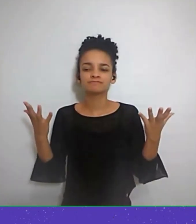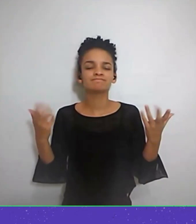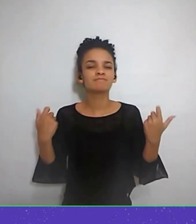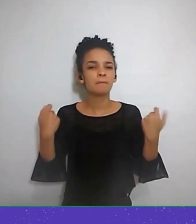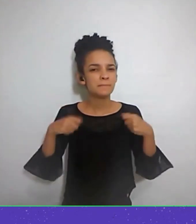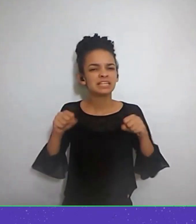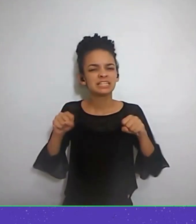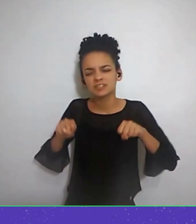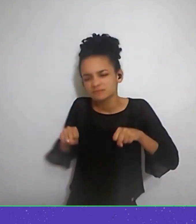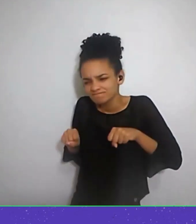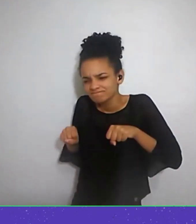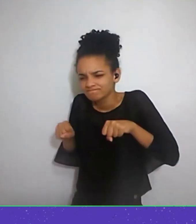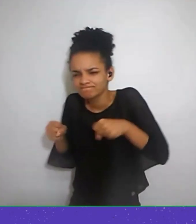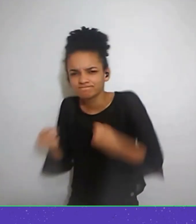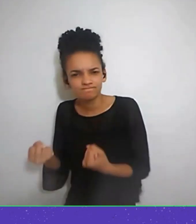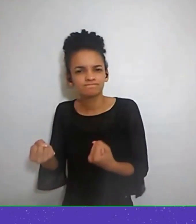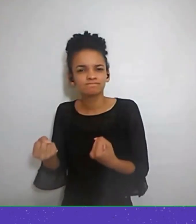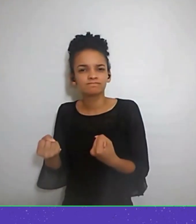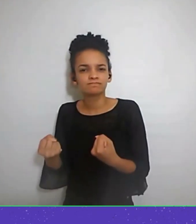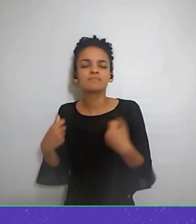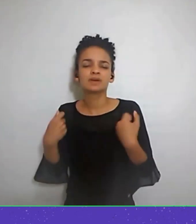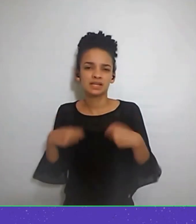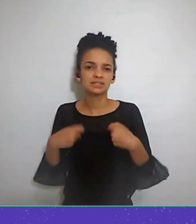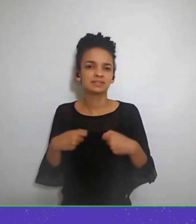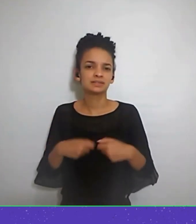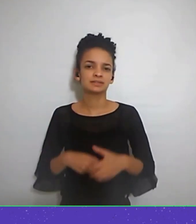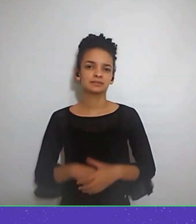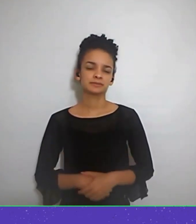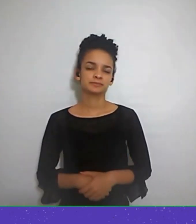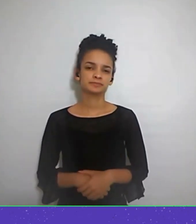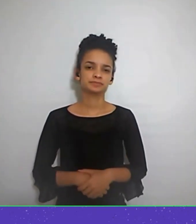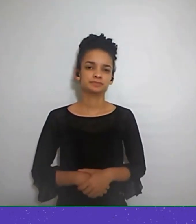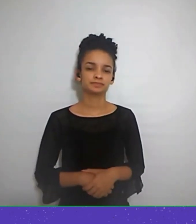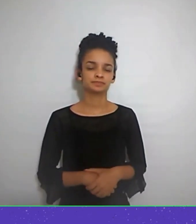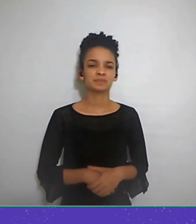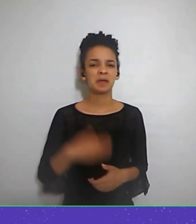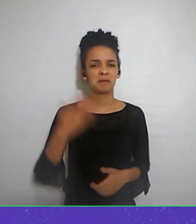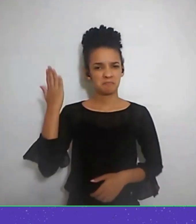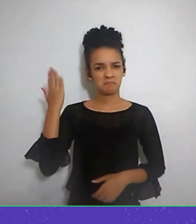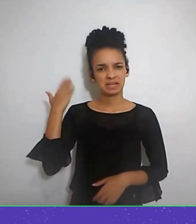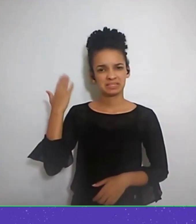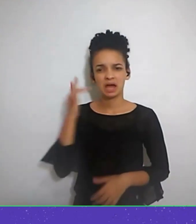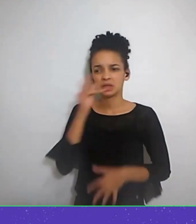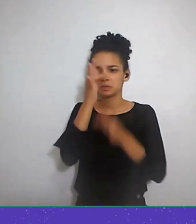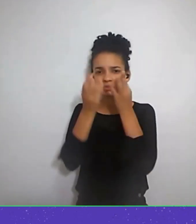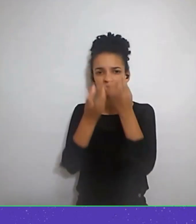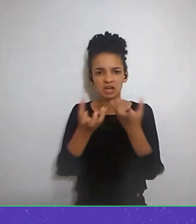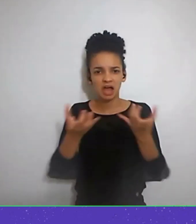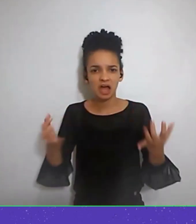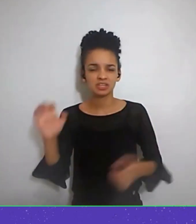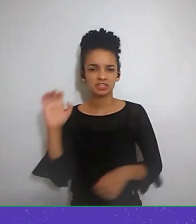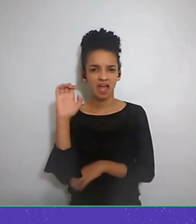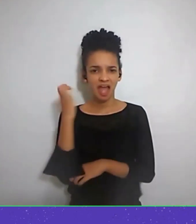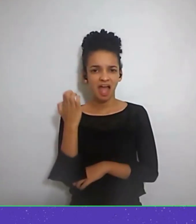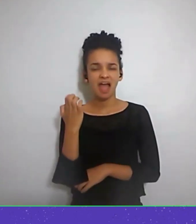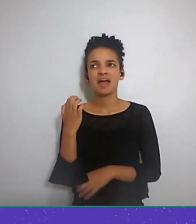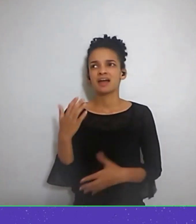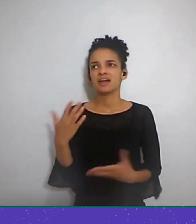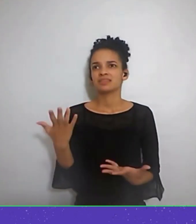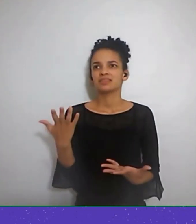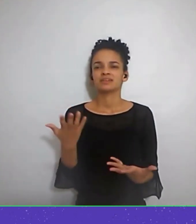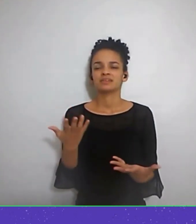com esforço. No jardim do Éden, a felicidade era dada para nós de